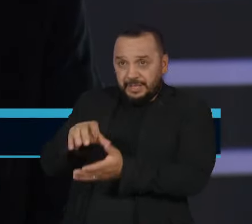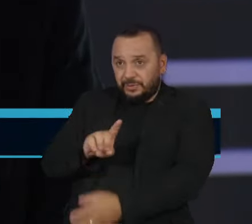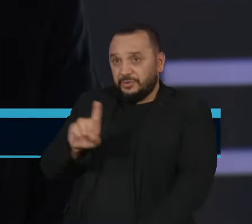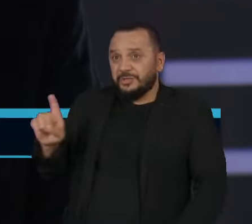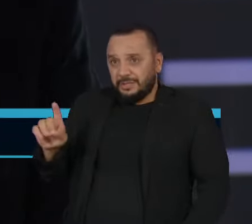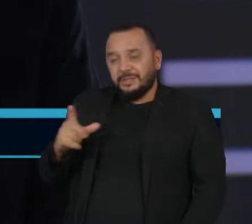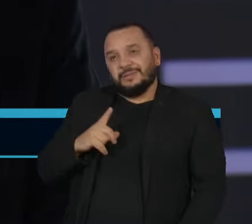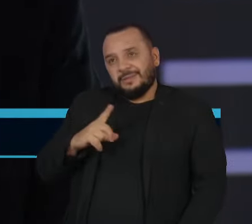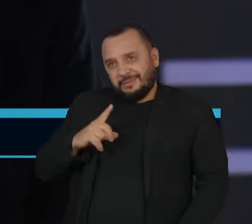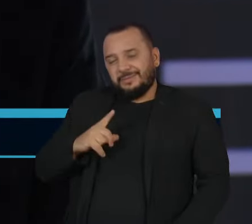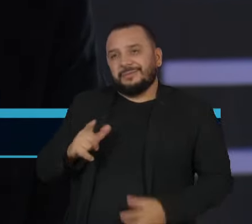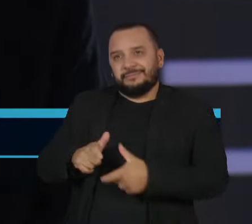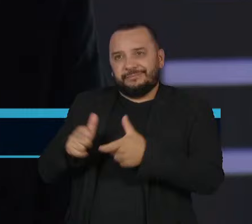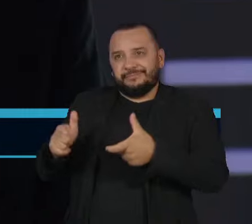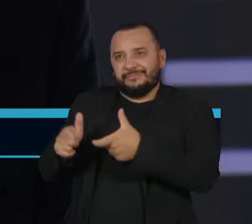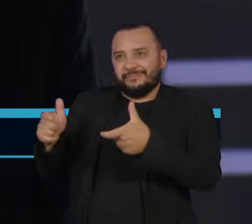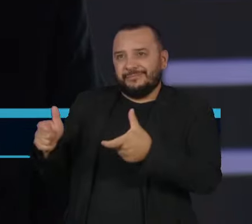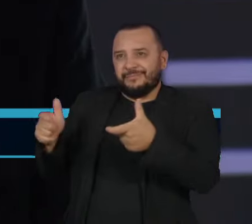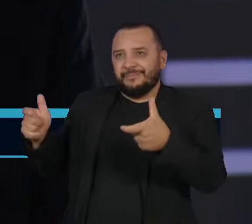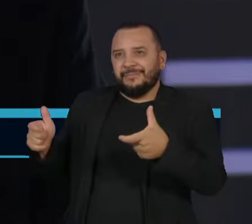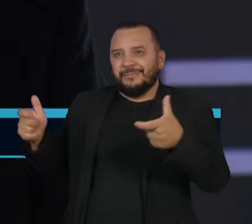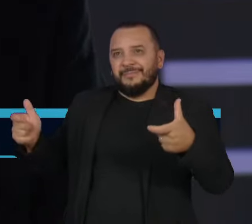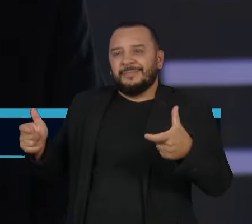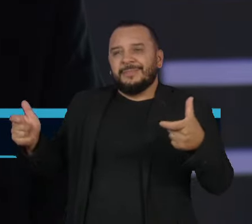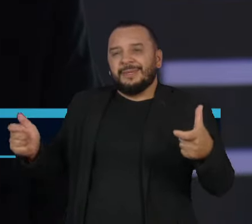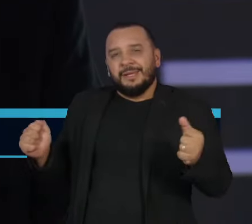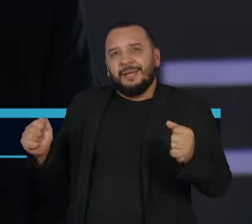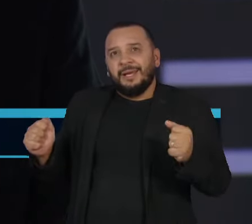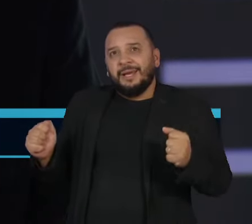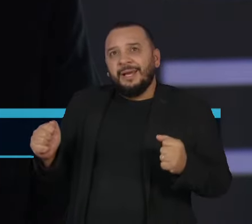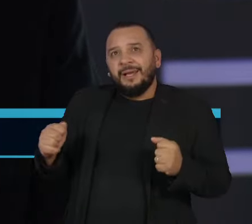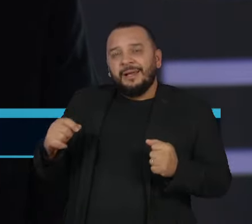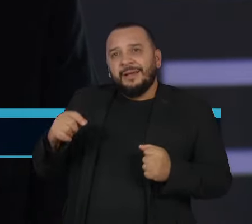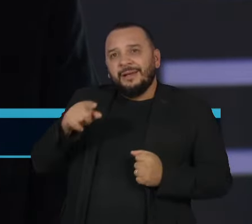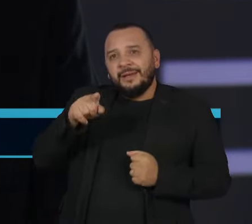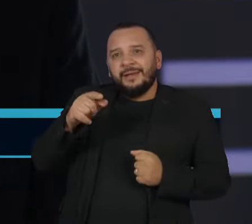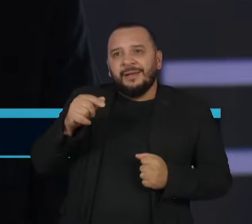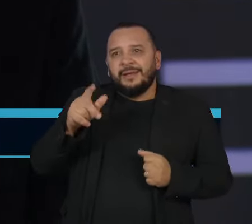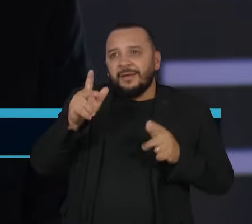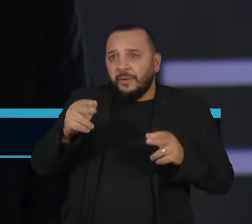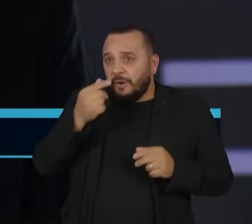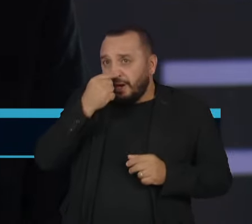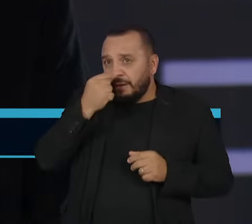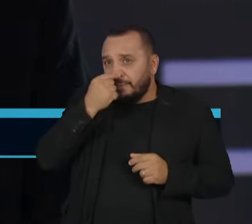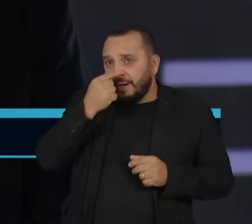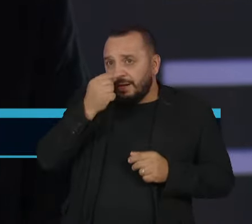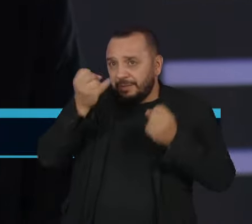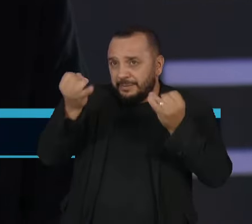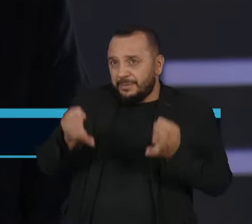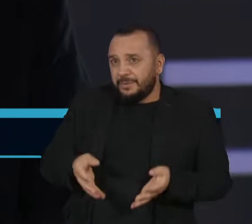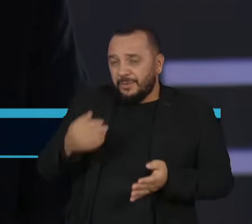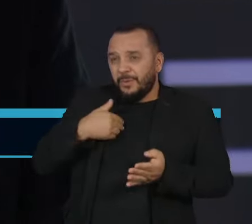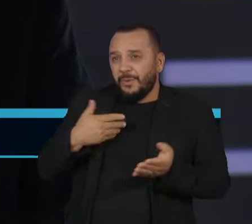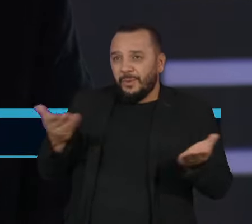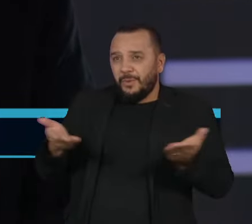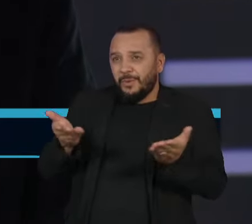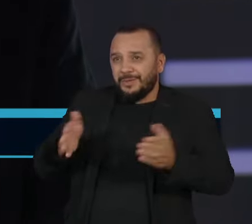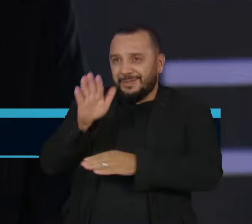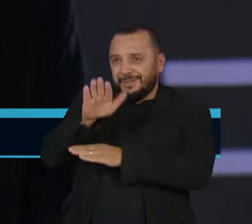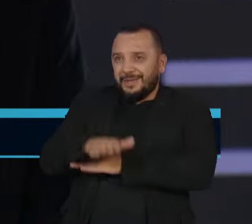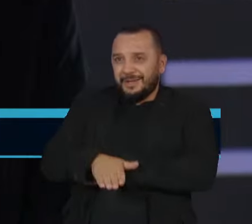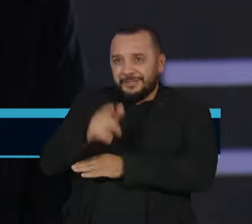tem crescido bastante. E eu, seguindo o que dizia o Capaz, hoje à tarde eu assisti